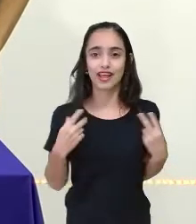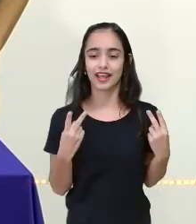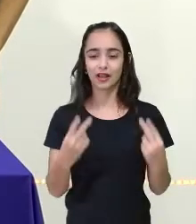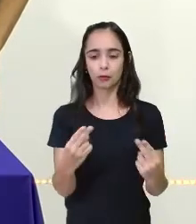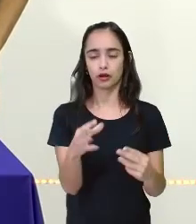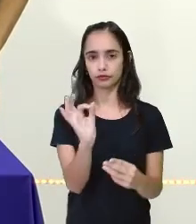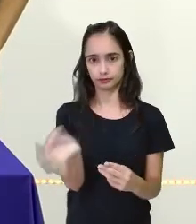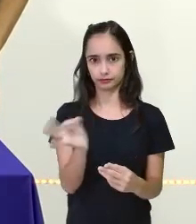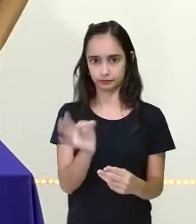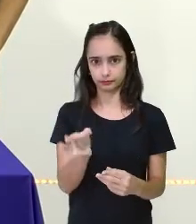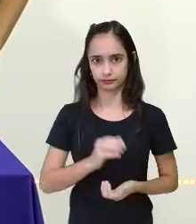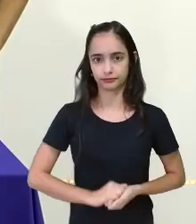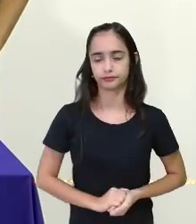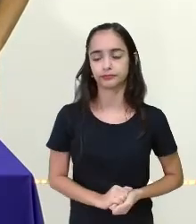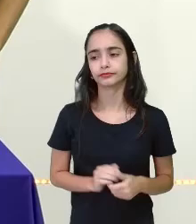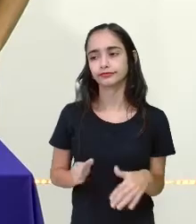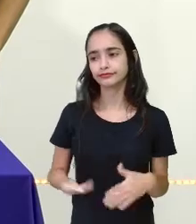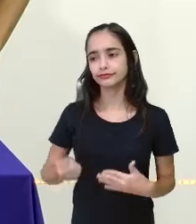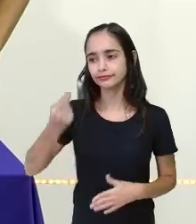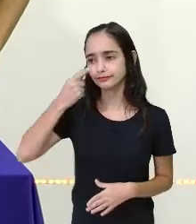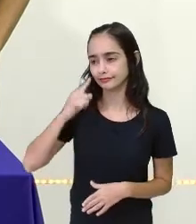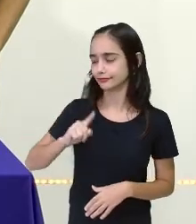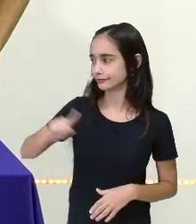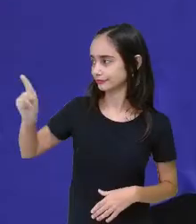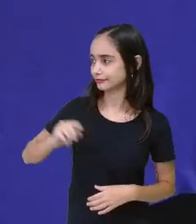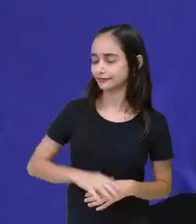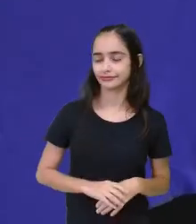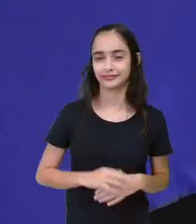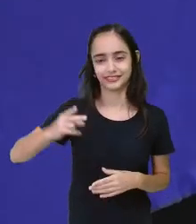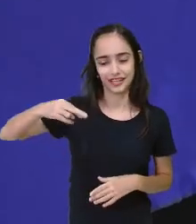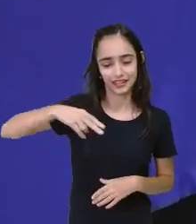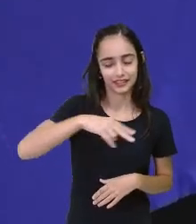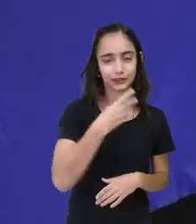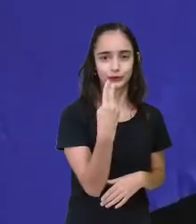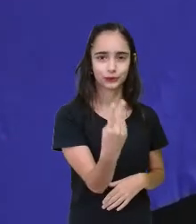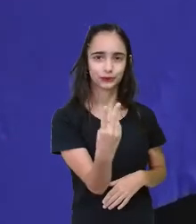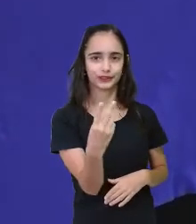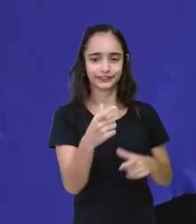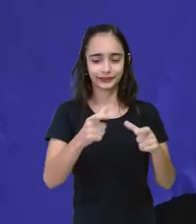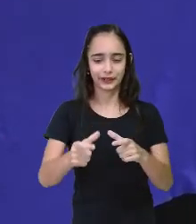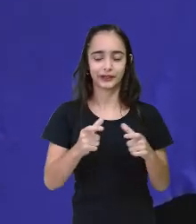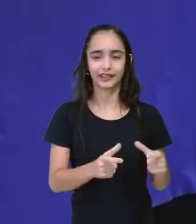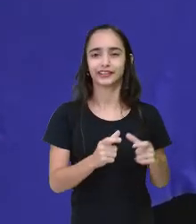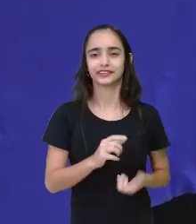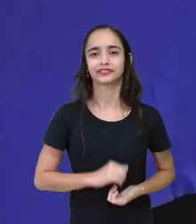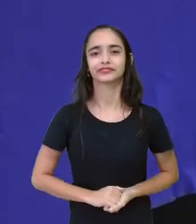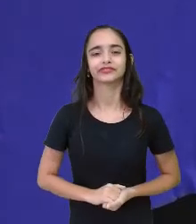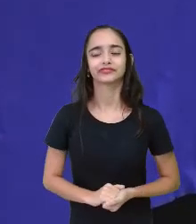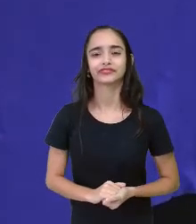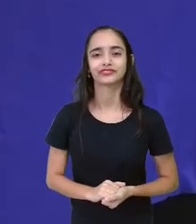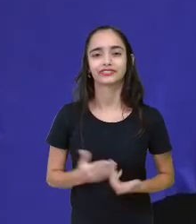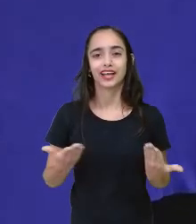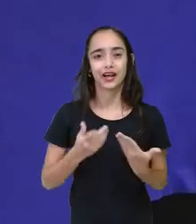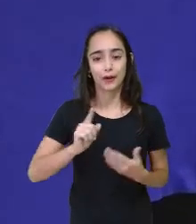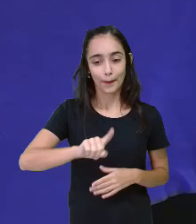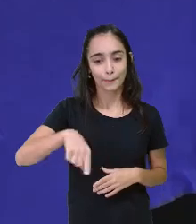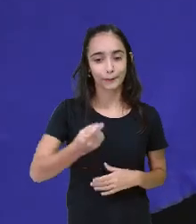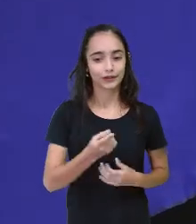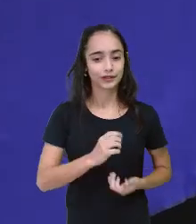partes iguais. Então, eu vou andar 2 casas, 1, 2. Agora, a professora Esté vai tirar a próxima continha.